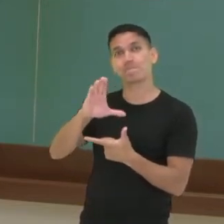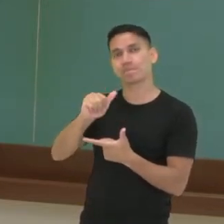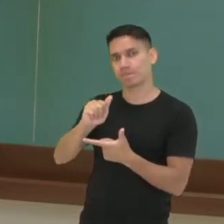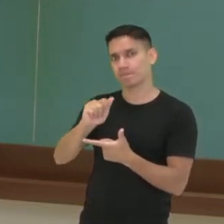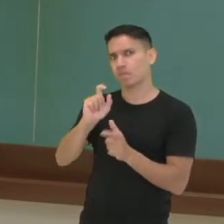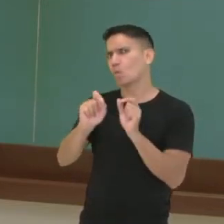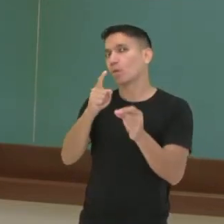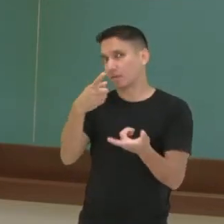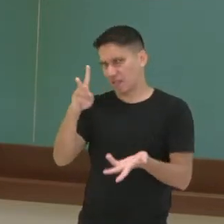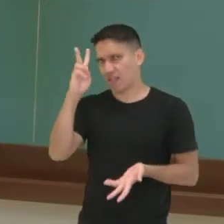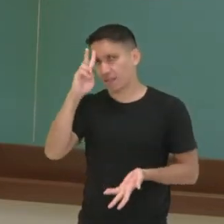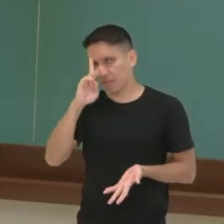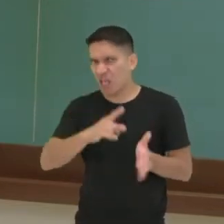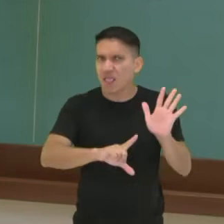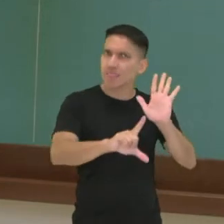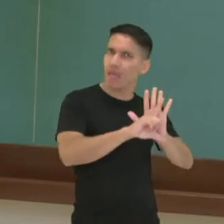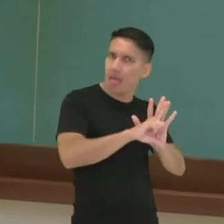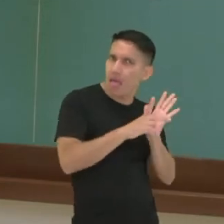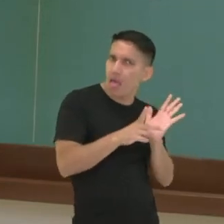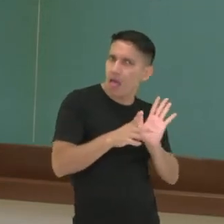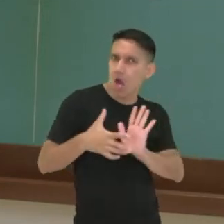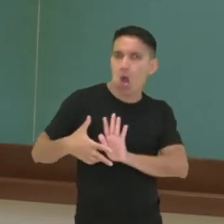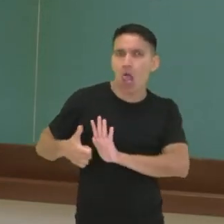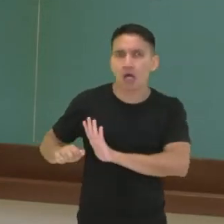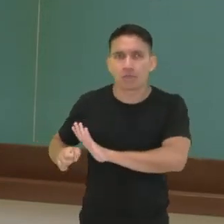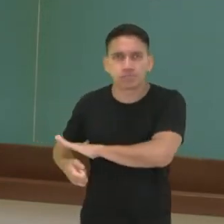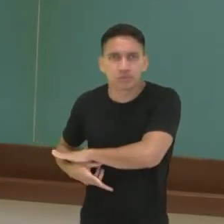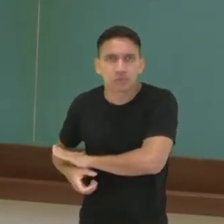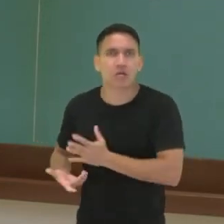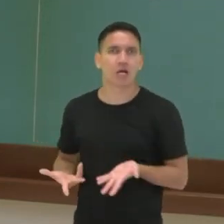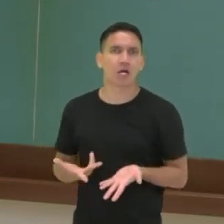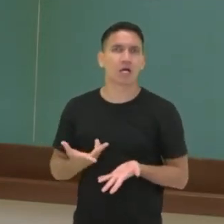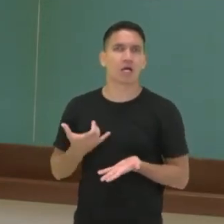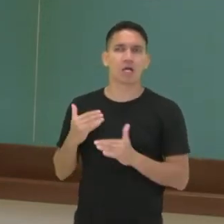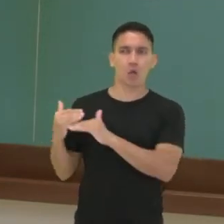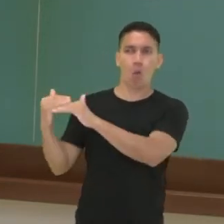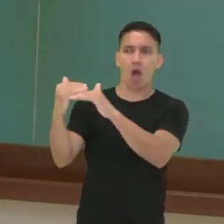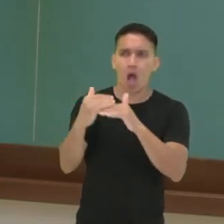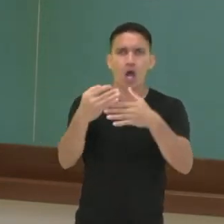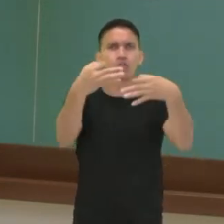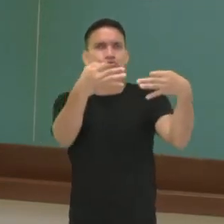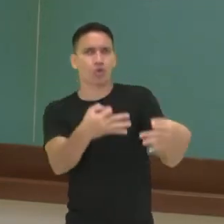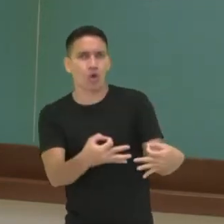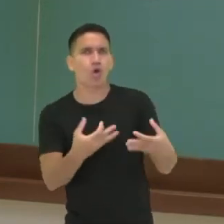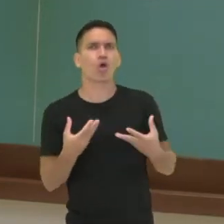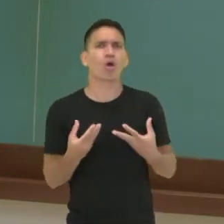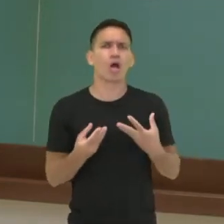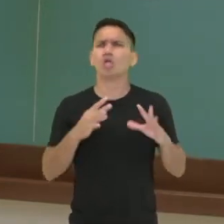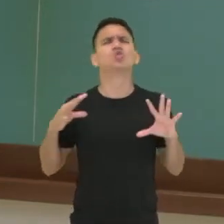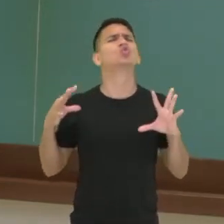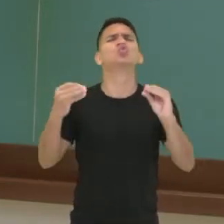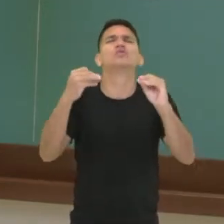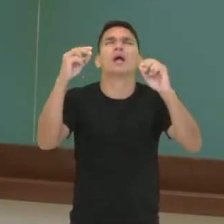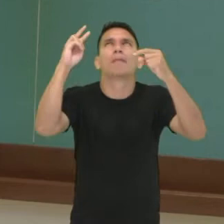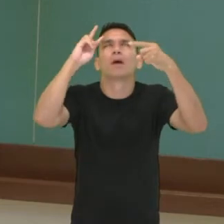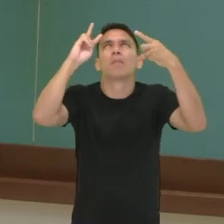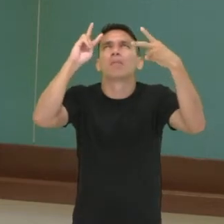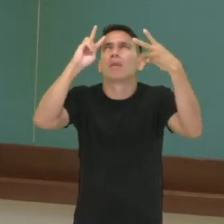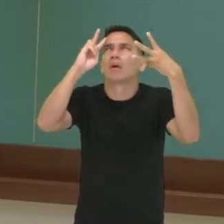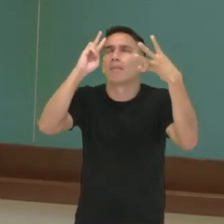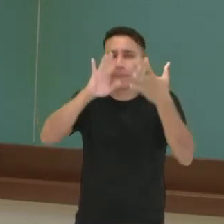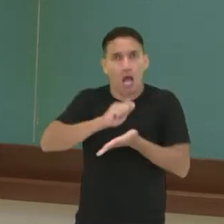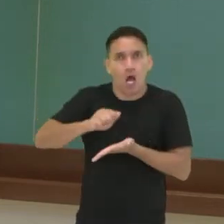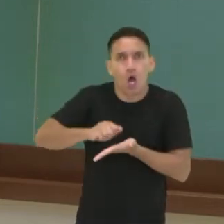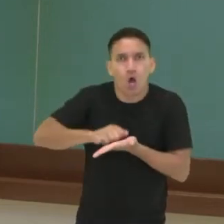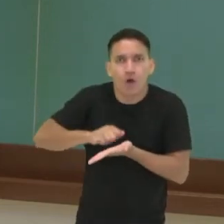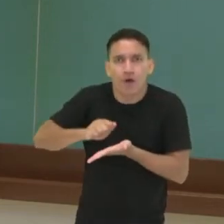aí? Leis, corrupção, igualdade, justiça. Anote tudo que vem à sua cabeça